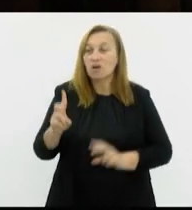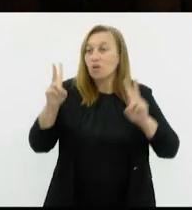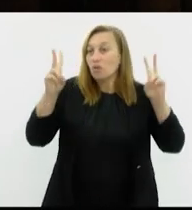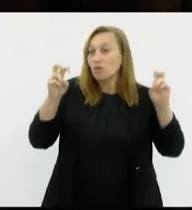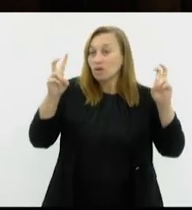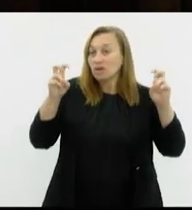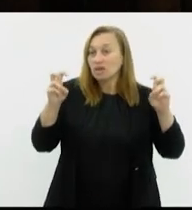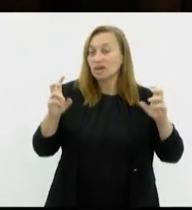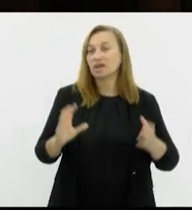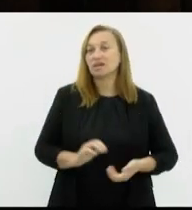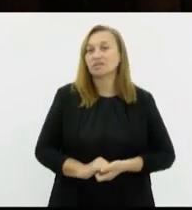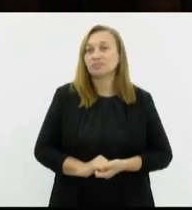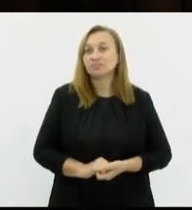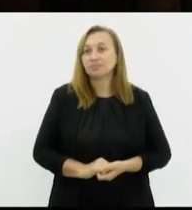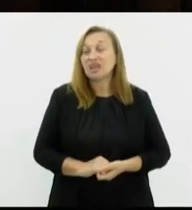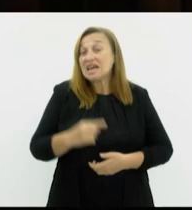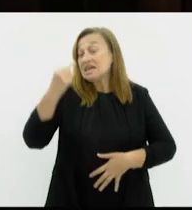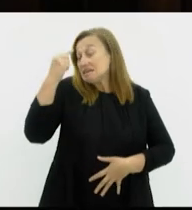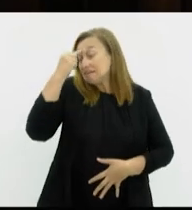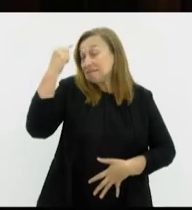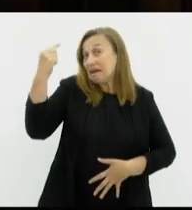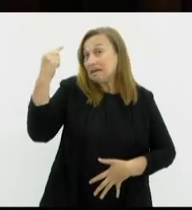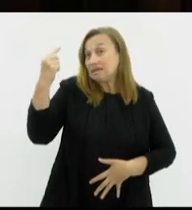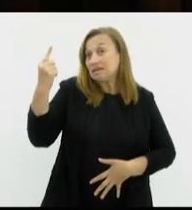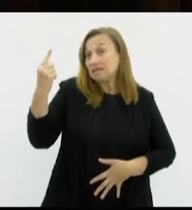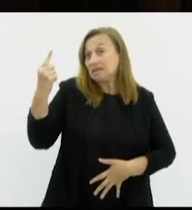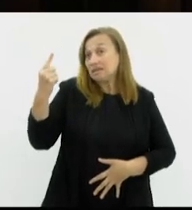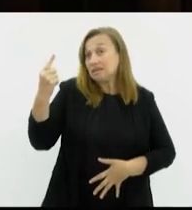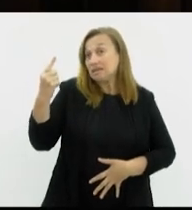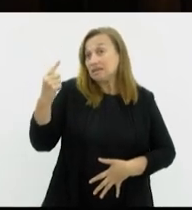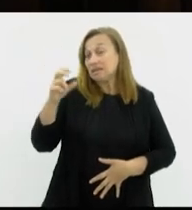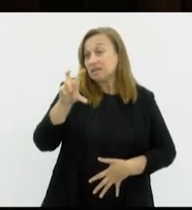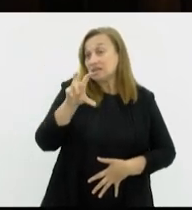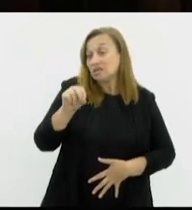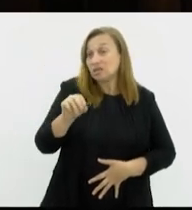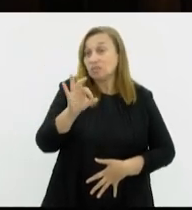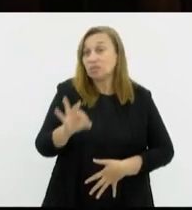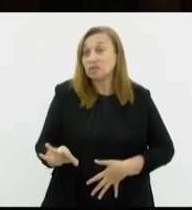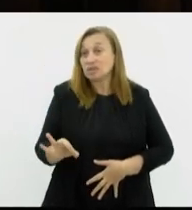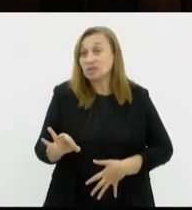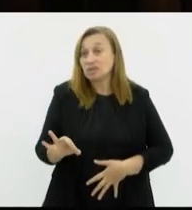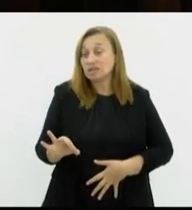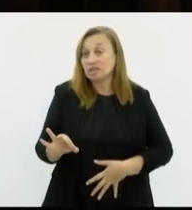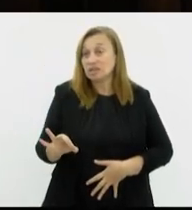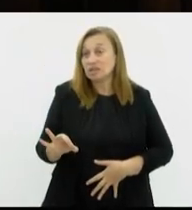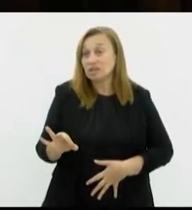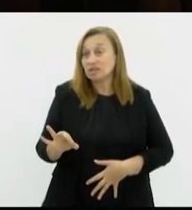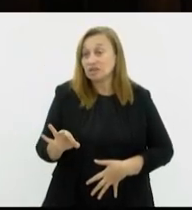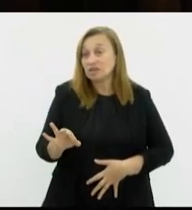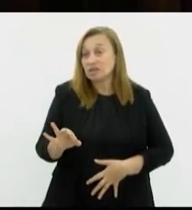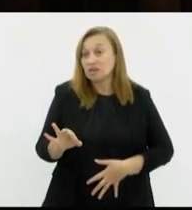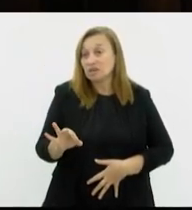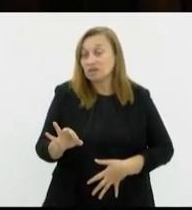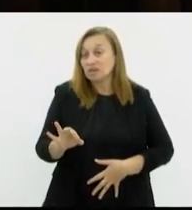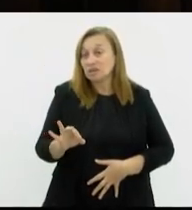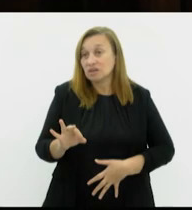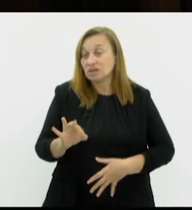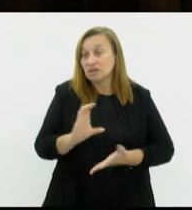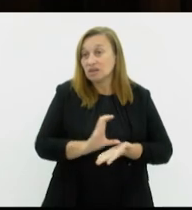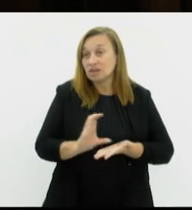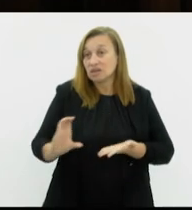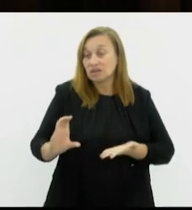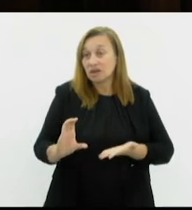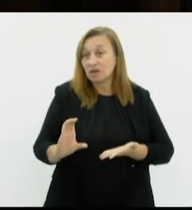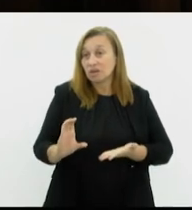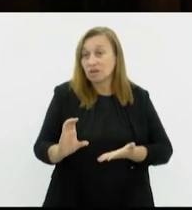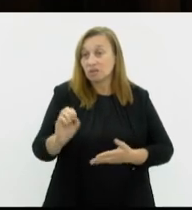a célebre ideia de botar para 50% o fundão eleitoral para destinar para o Sul. Eu falei, não voto porque eu estou